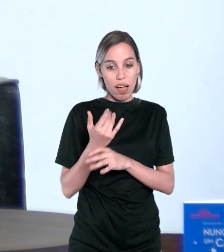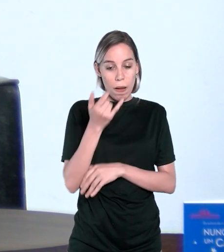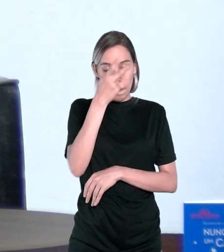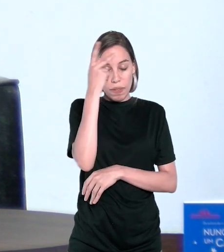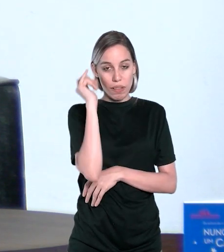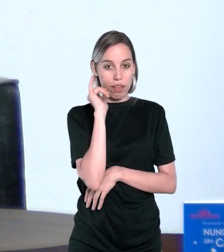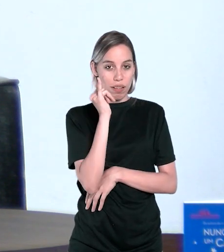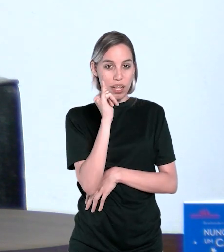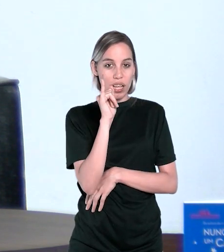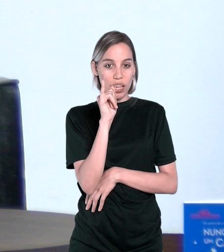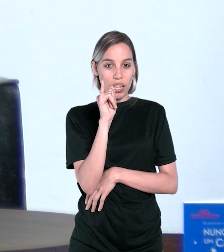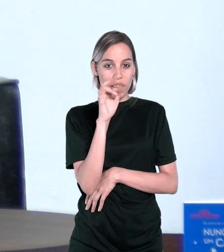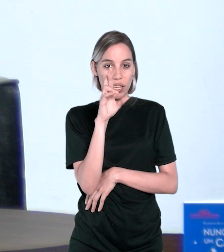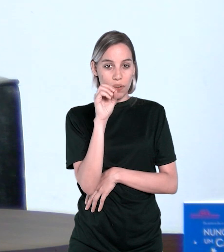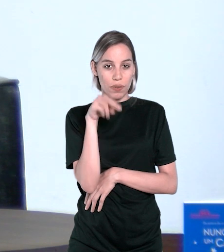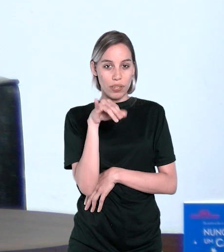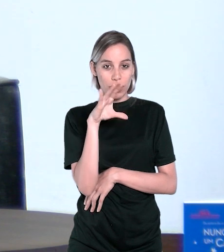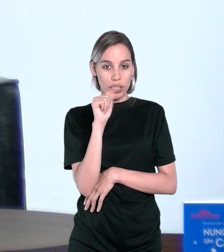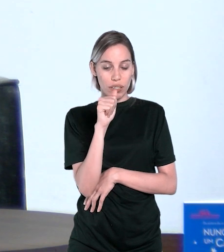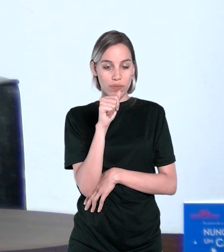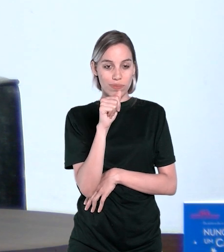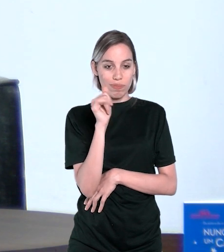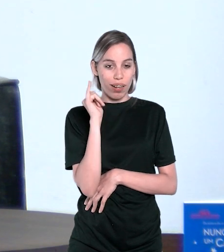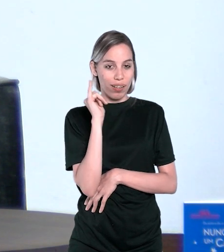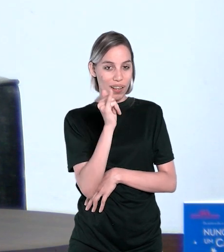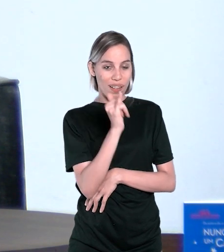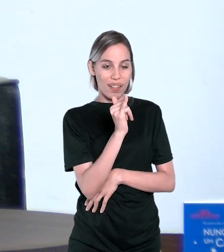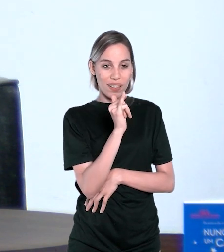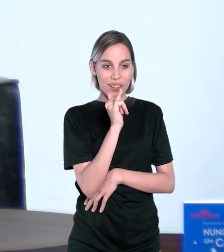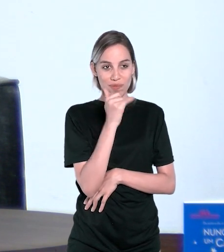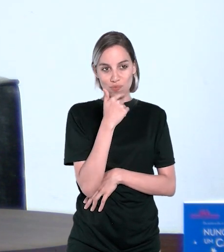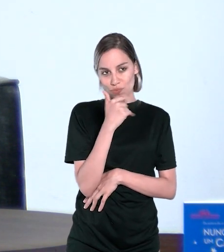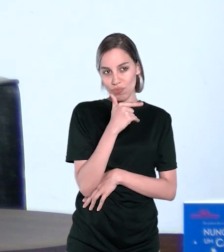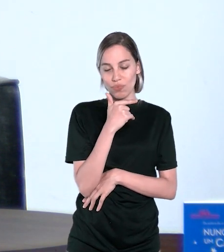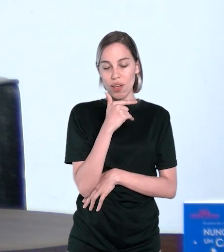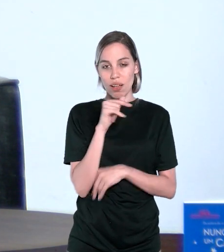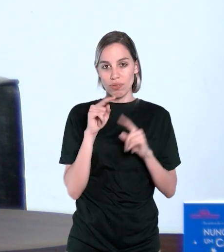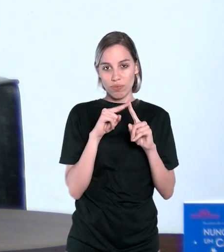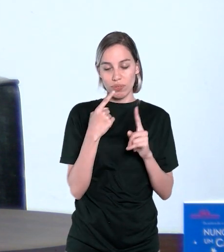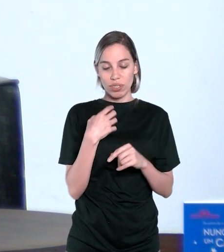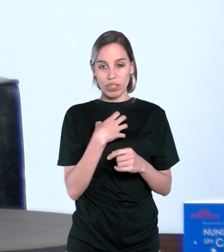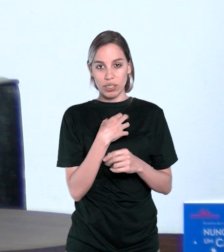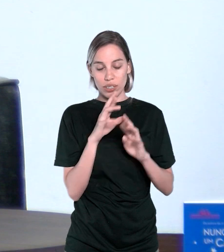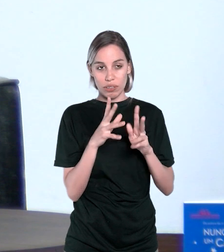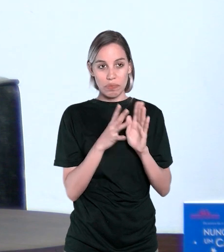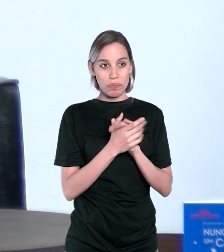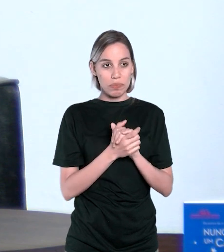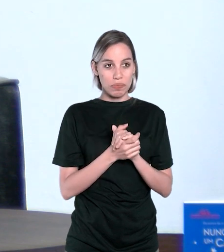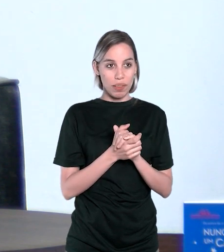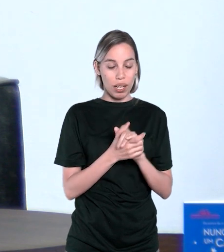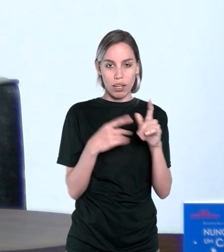quê? Irônico. E tem assim uma ironia, tem uma leveza que vem um pouco, né, do meu. Eu estou sempre